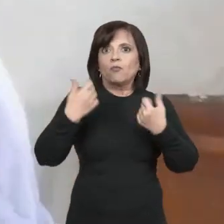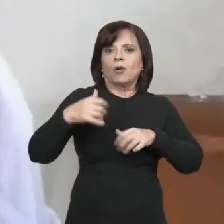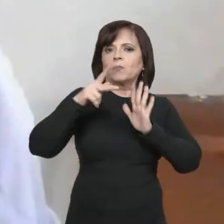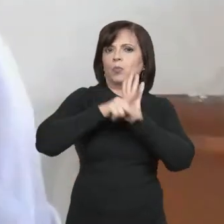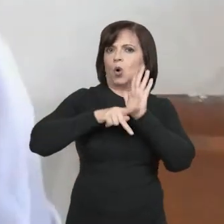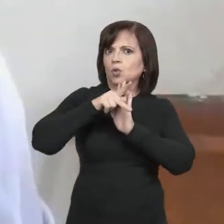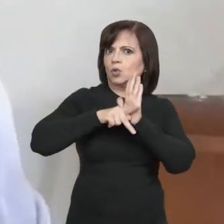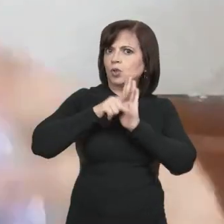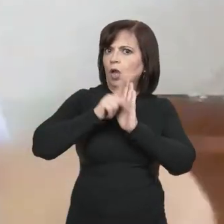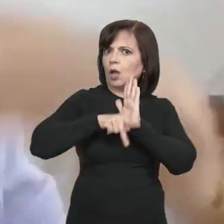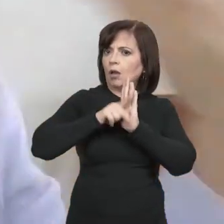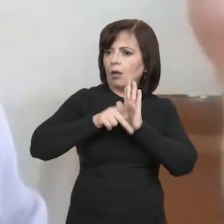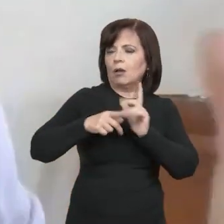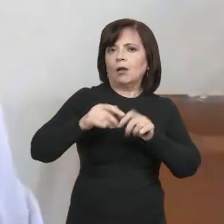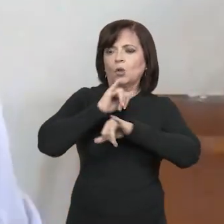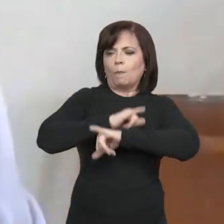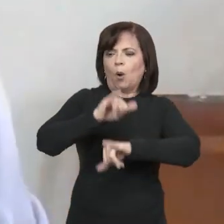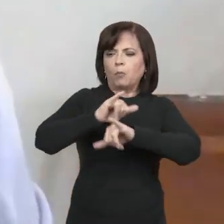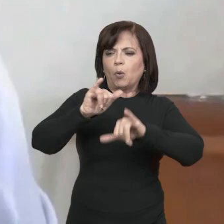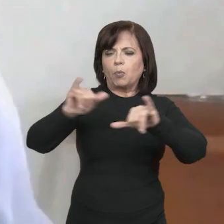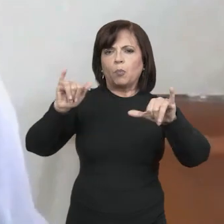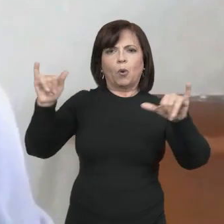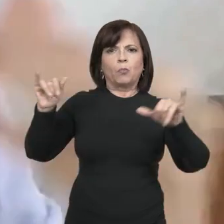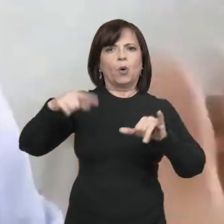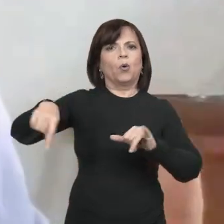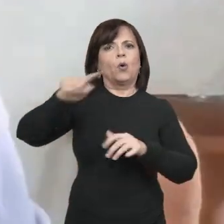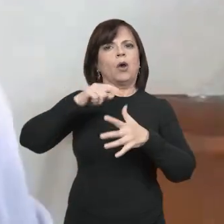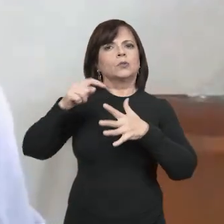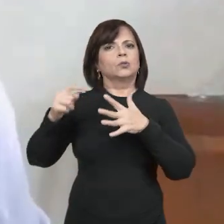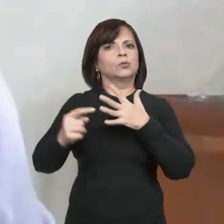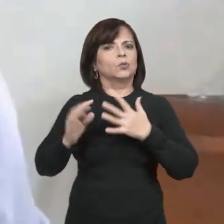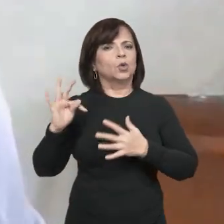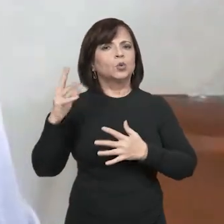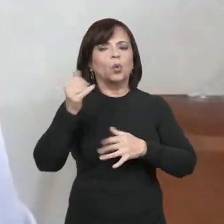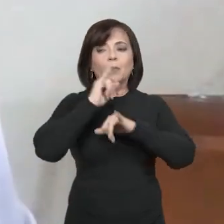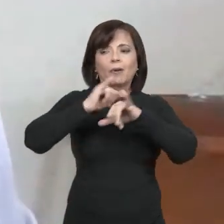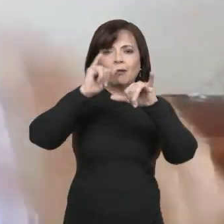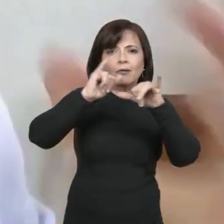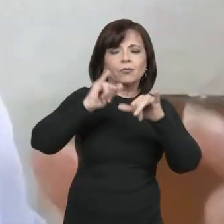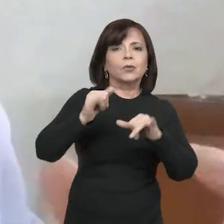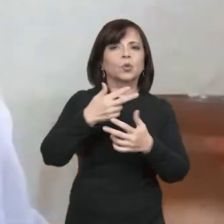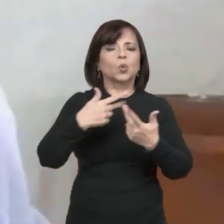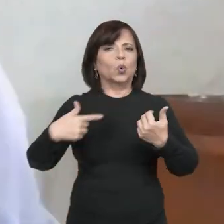ampla divulgação, além do que a mídia já divulga, dos canais para serem